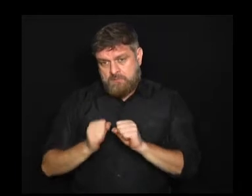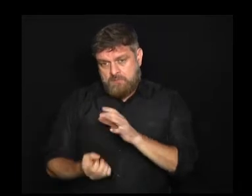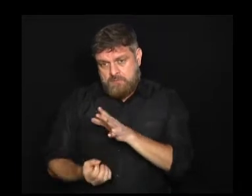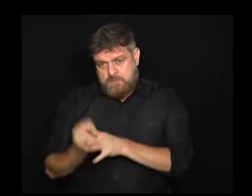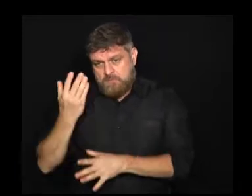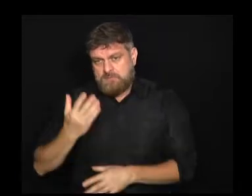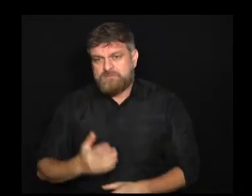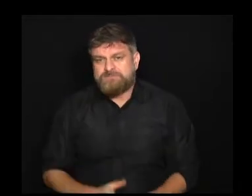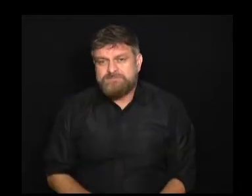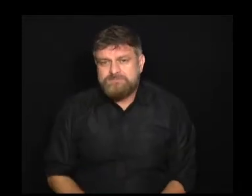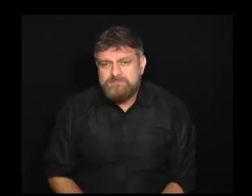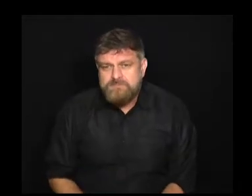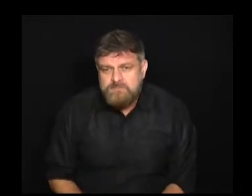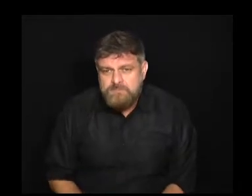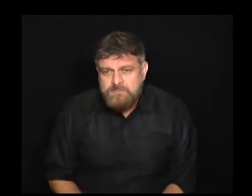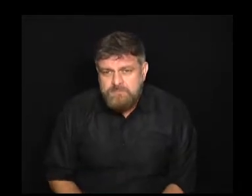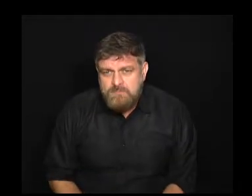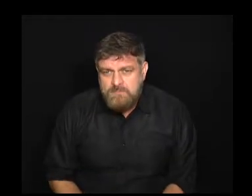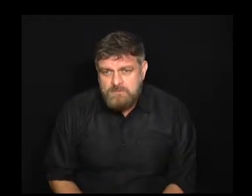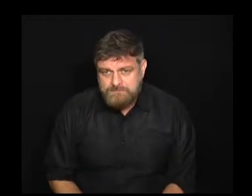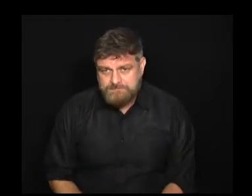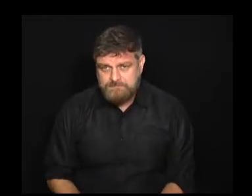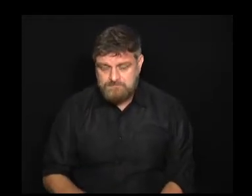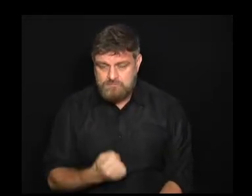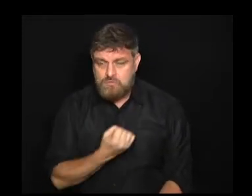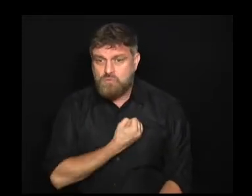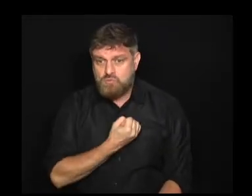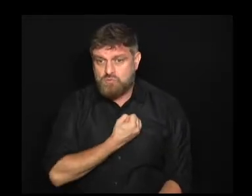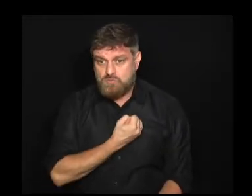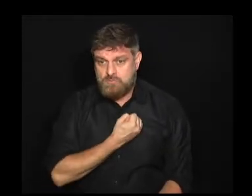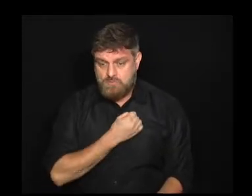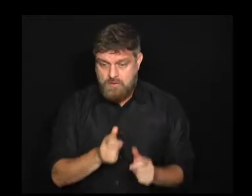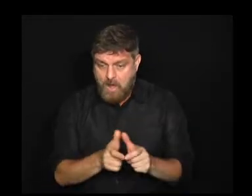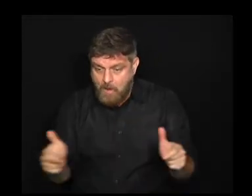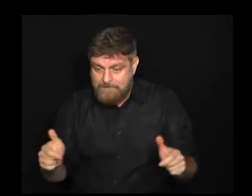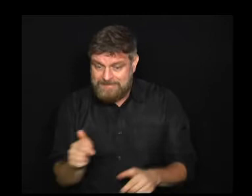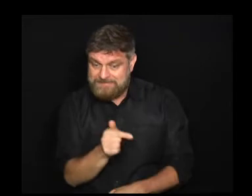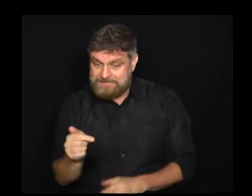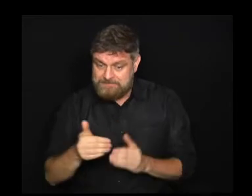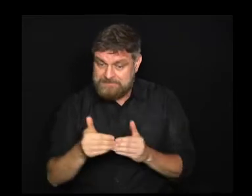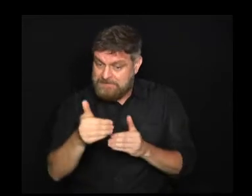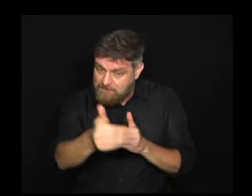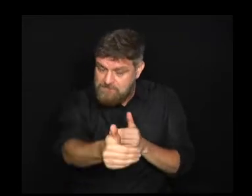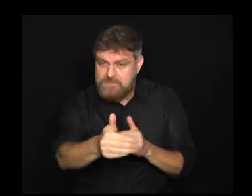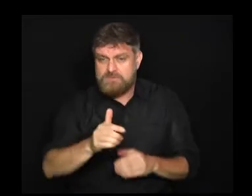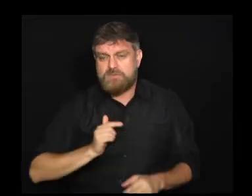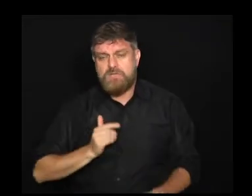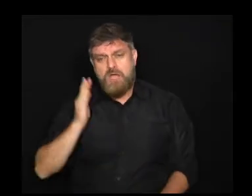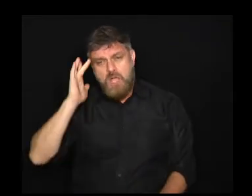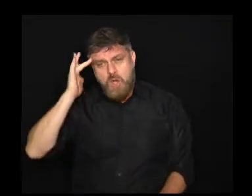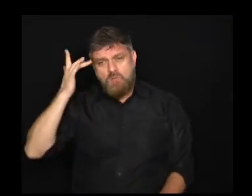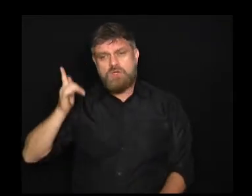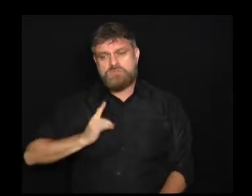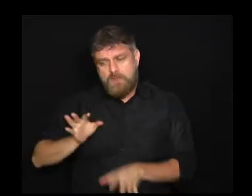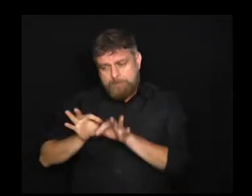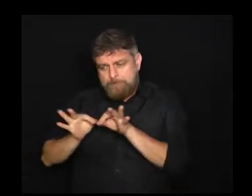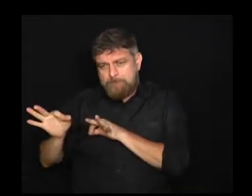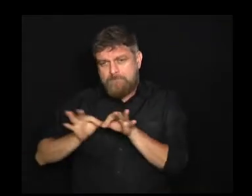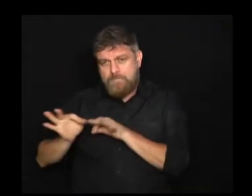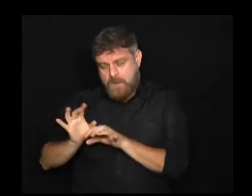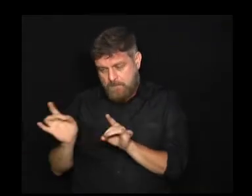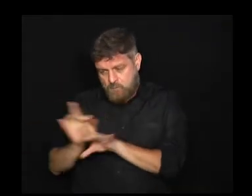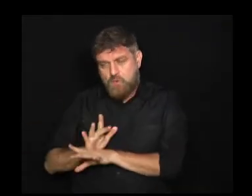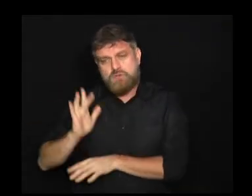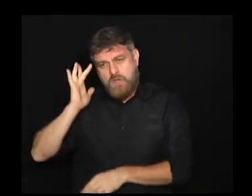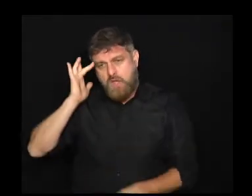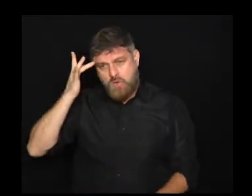ter um aumento no número de casos nas próximas semanas, eu acho que existe uma organização aí que a gente acha